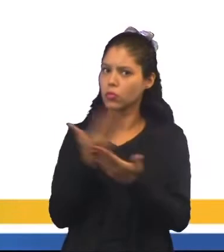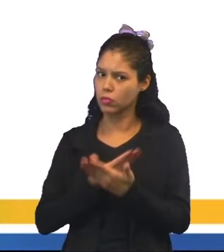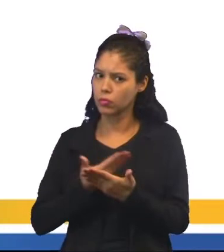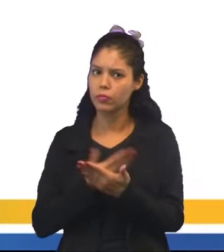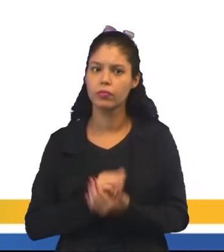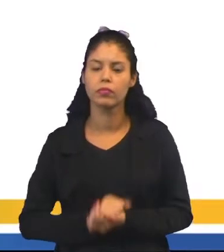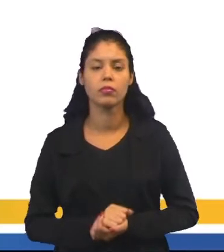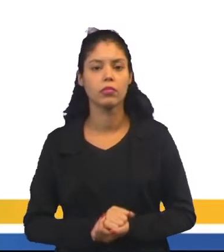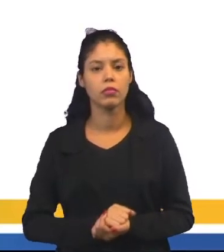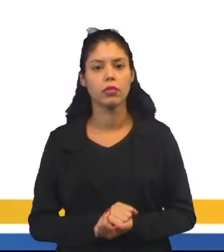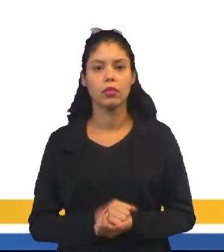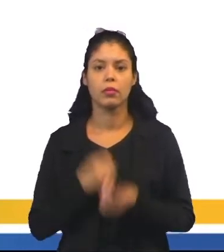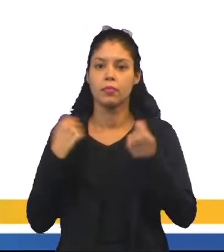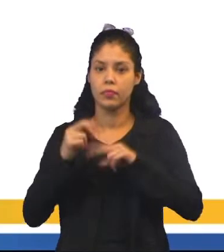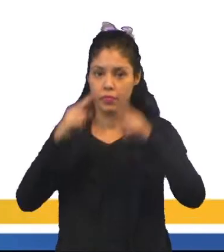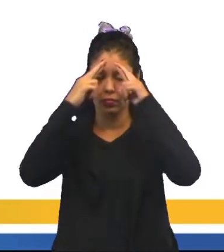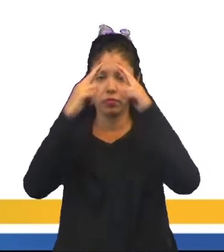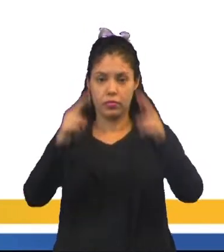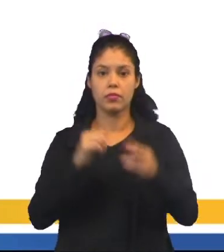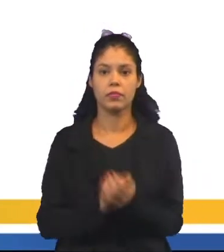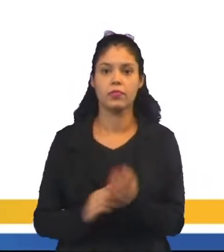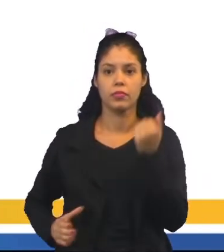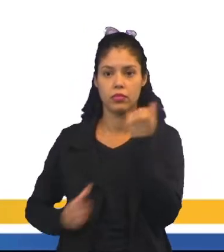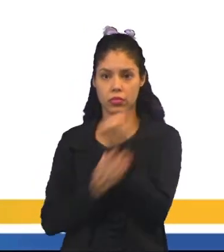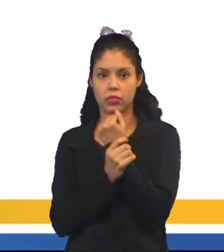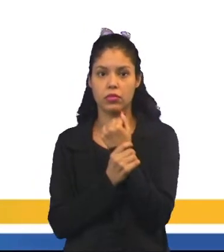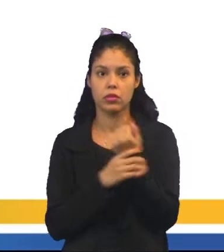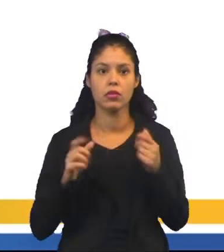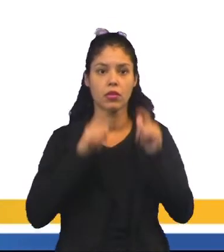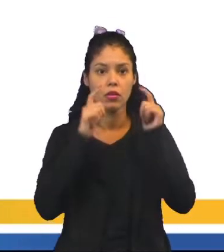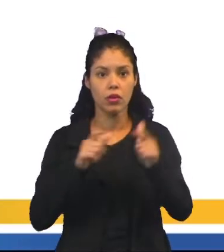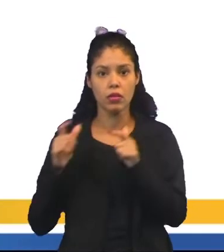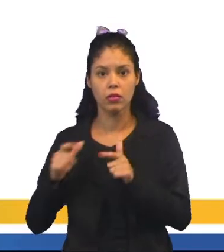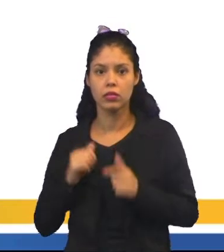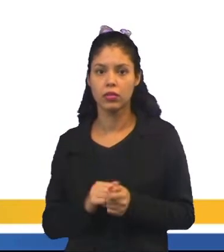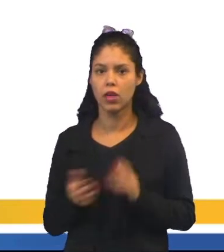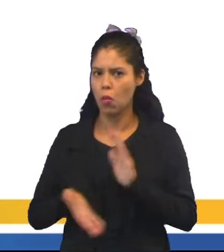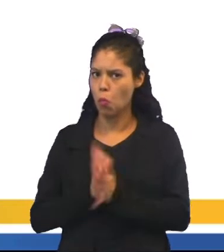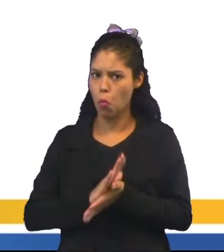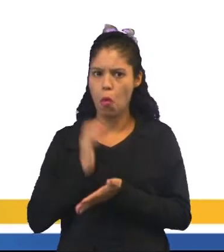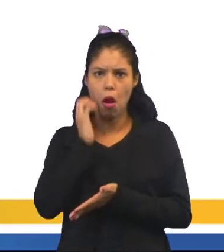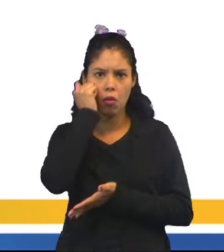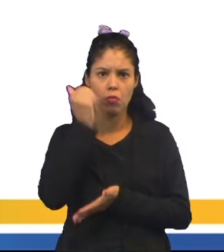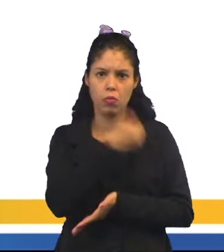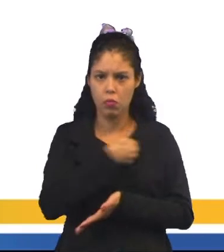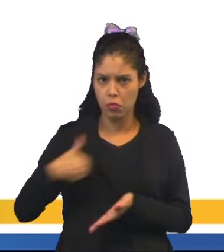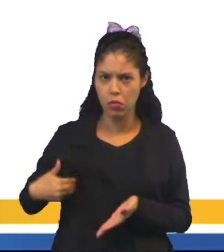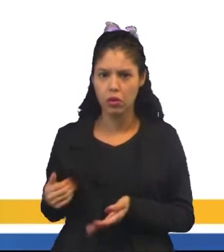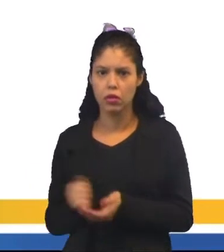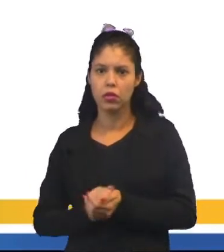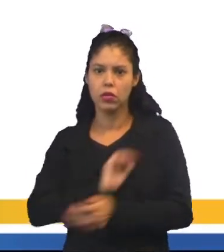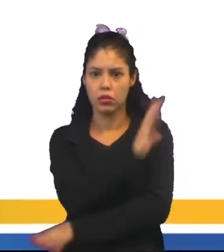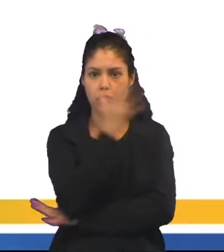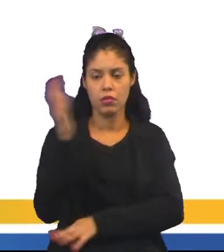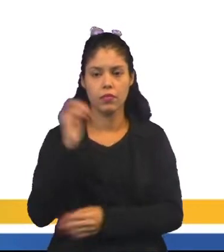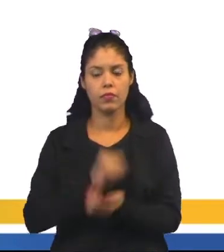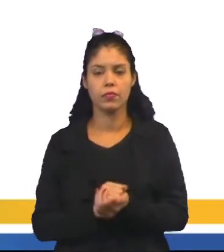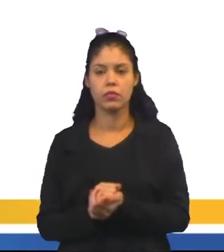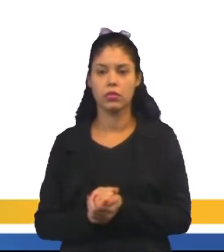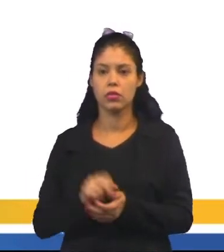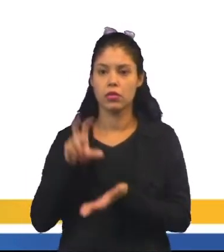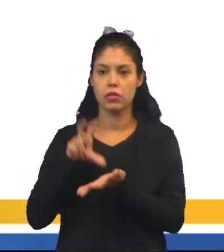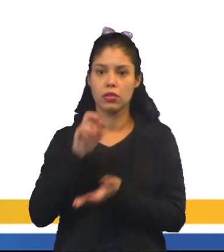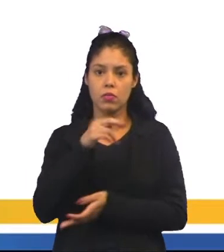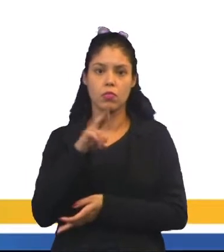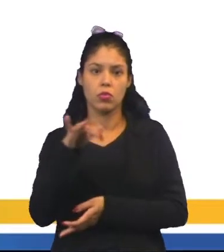voltando aqui, ó. Devemos sempre respeitar e proteger o local onde atuamos, sem destruir o patrimônio público, seja eles a natureza,